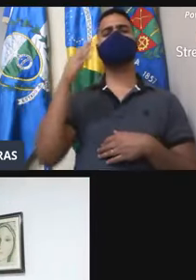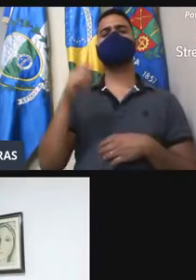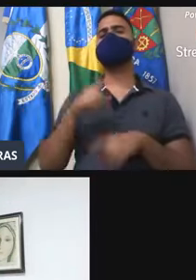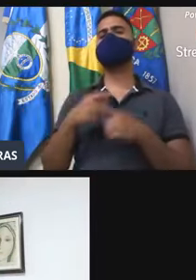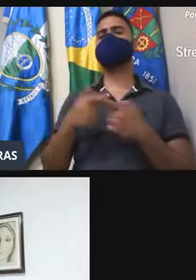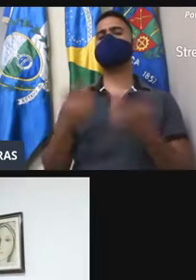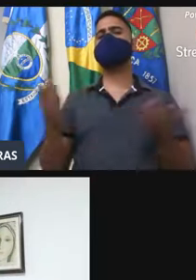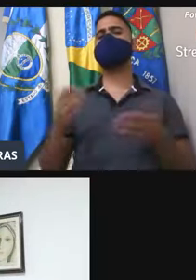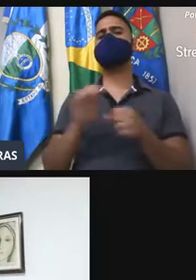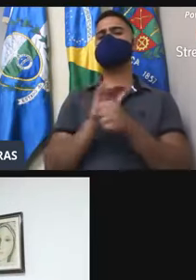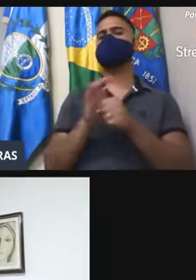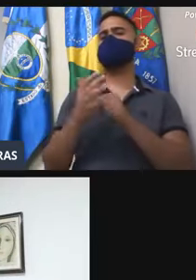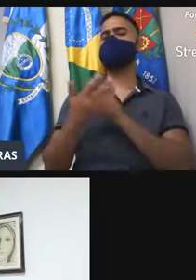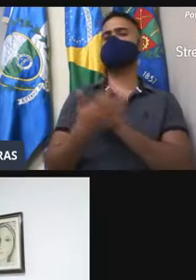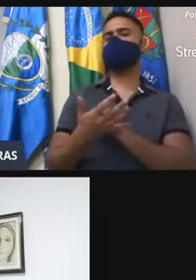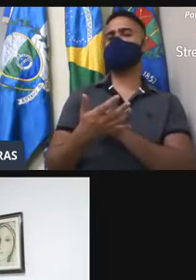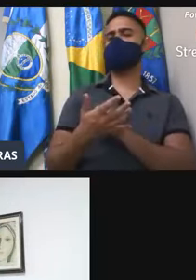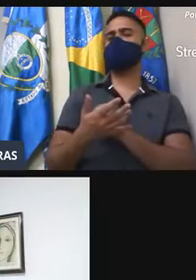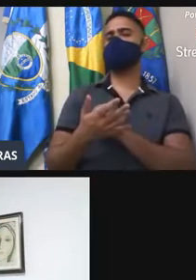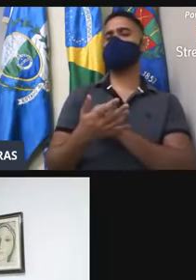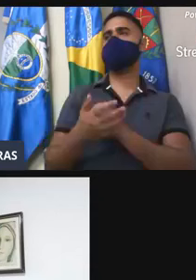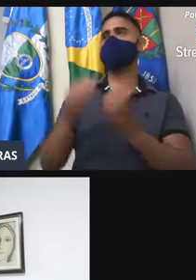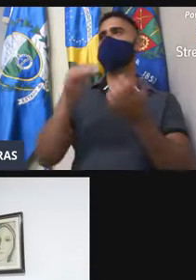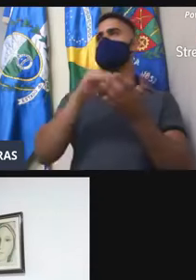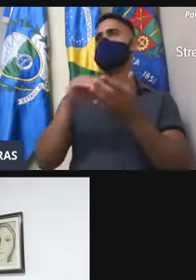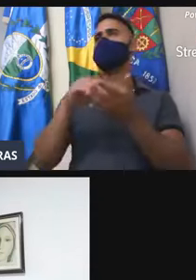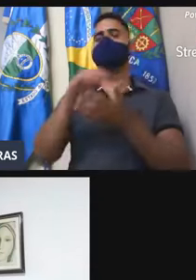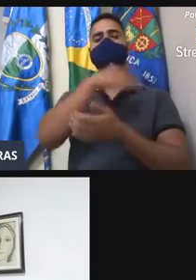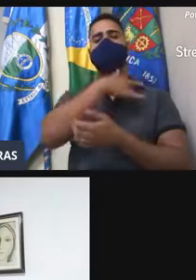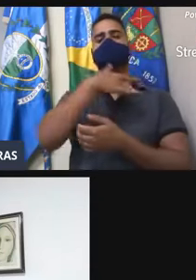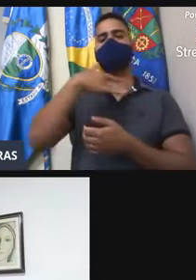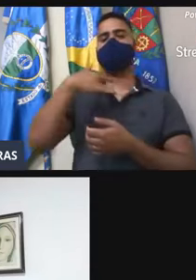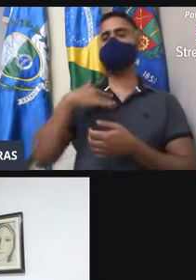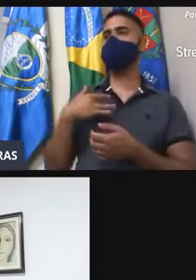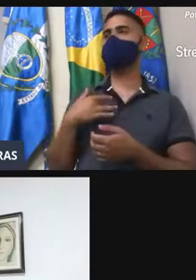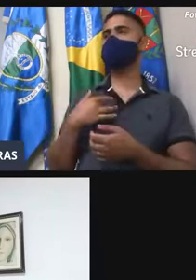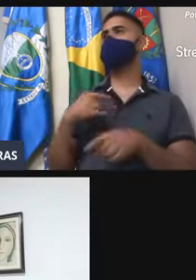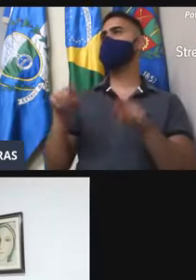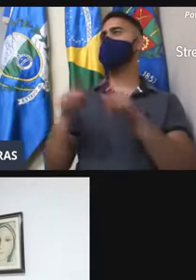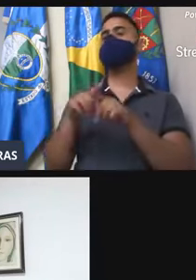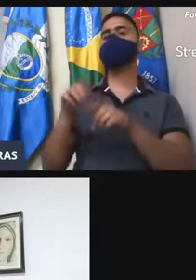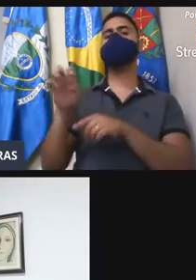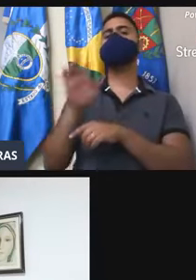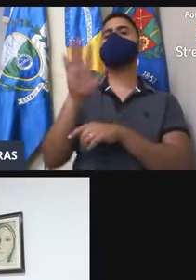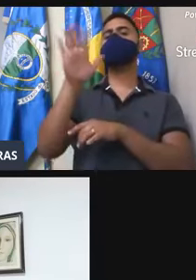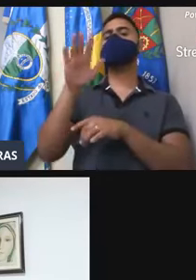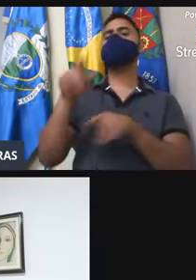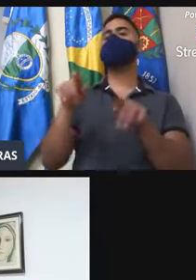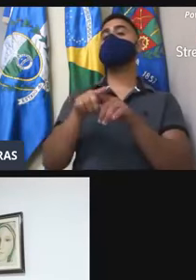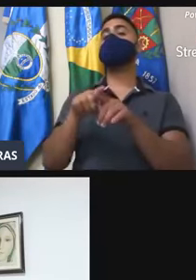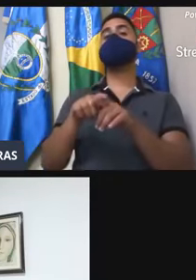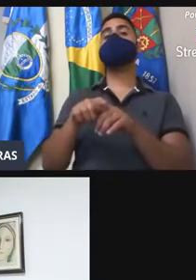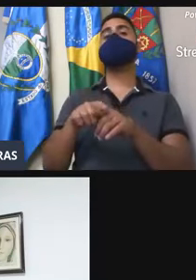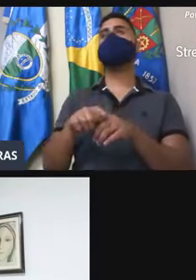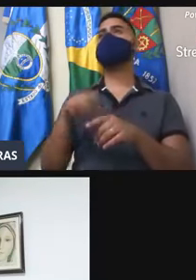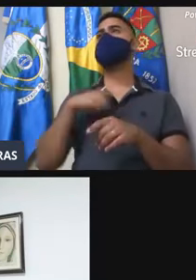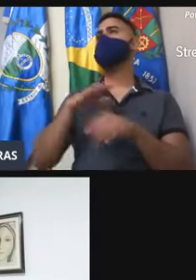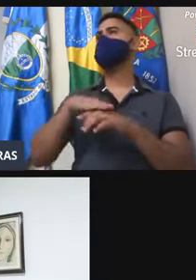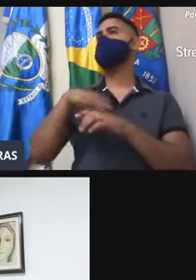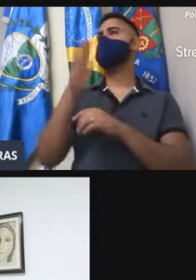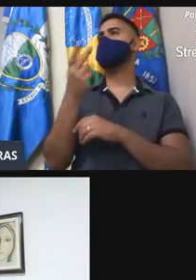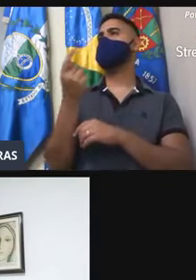pandemia, a Secretaria de Saúde, tanto do município, quanto do Estado, quanto o Ministério da Saúde, é o que tem mais